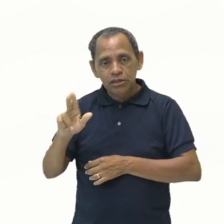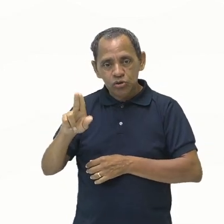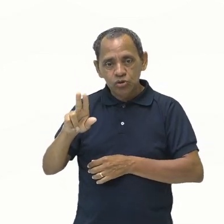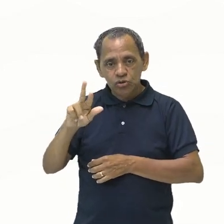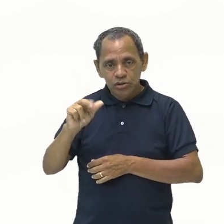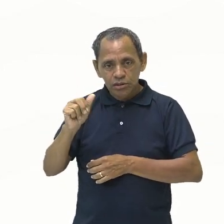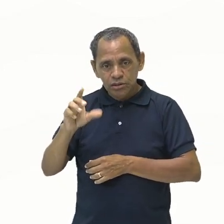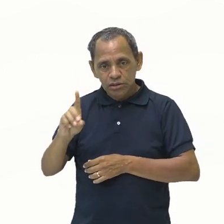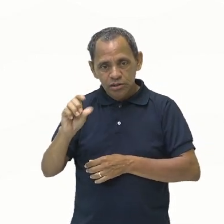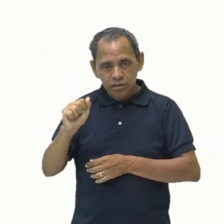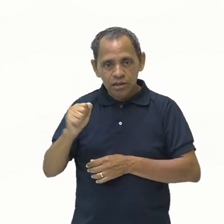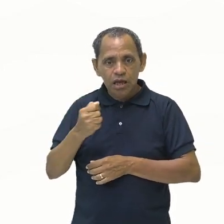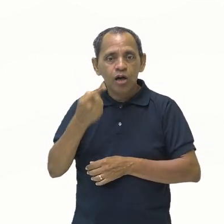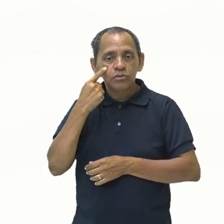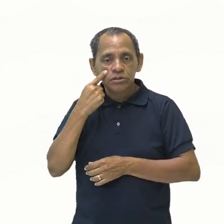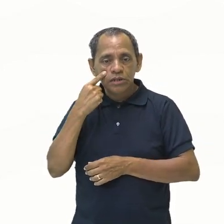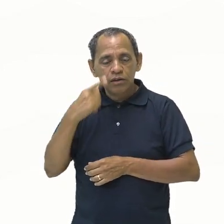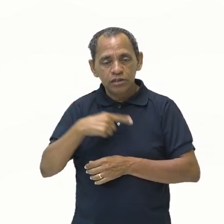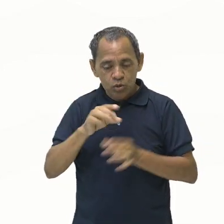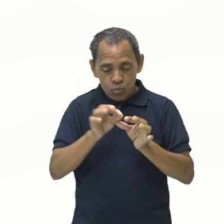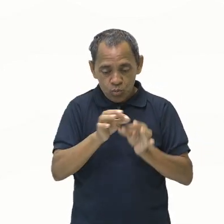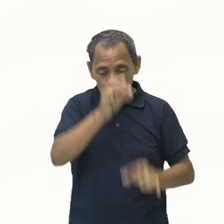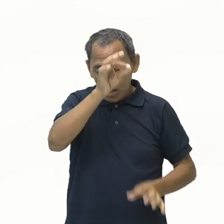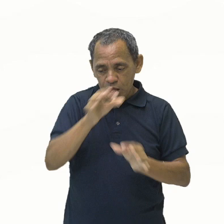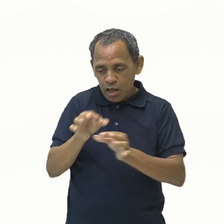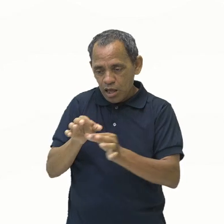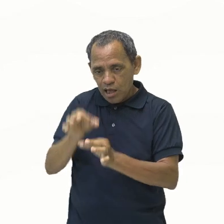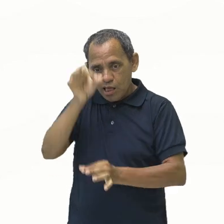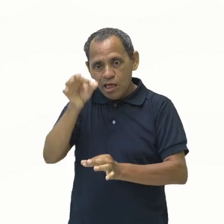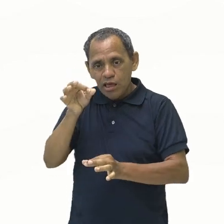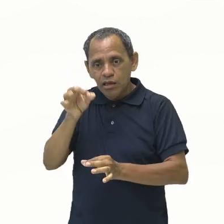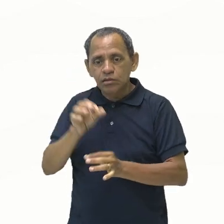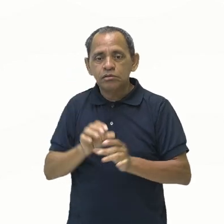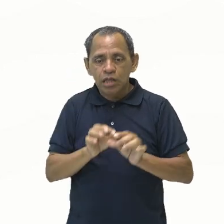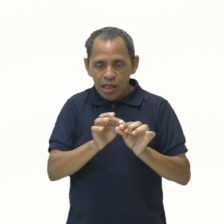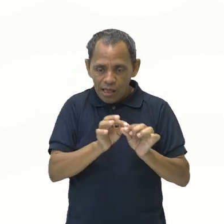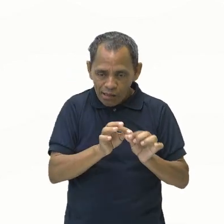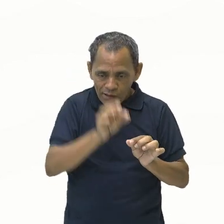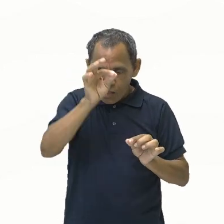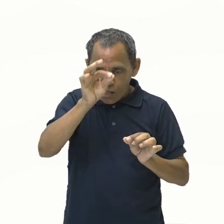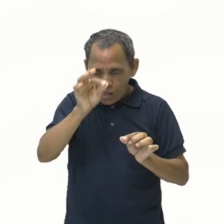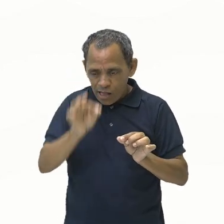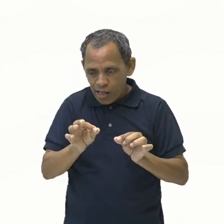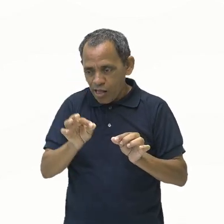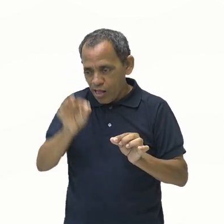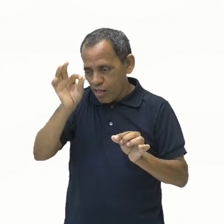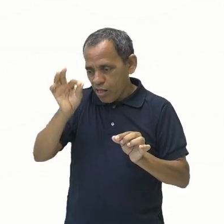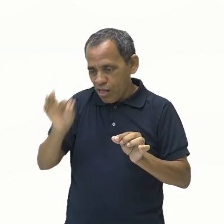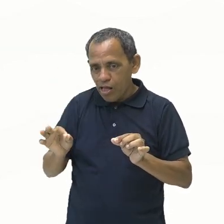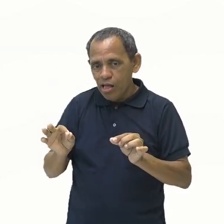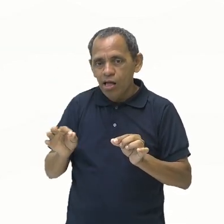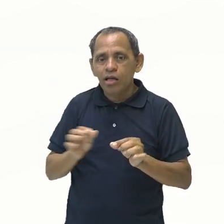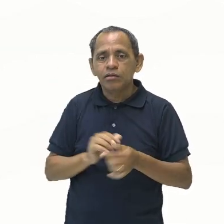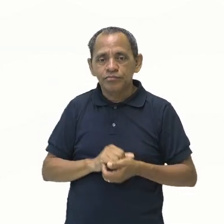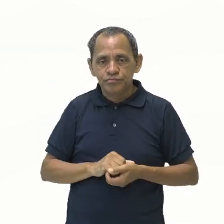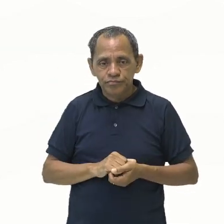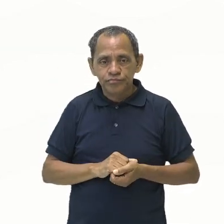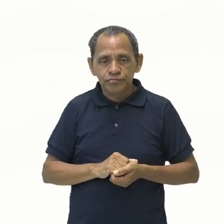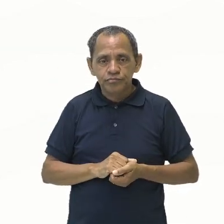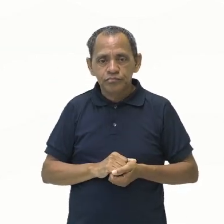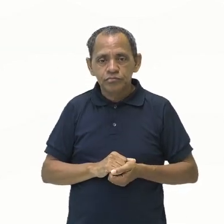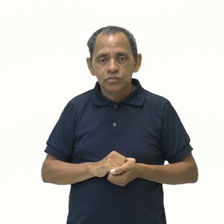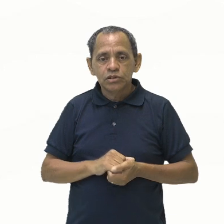uma ligação dupla. Isso é uma insaturação, cadeia insaturada. A